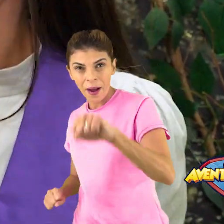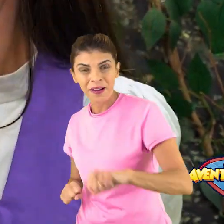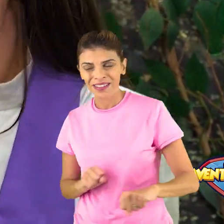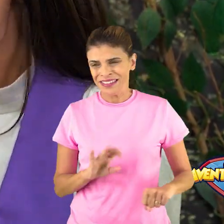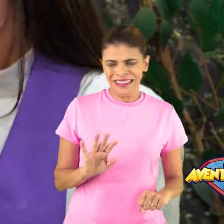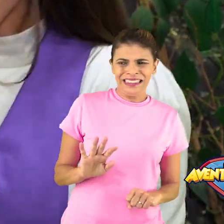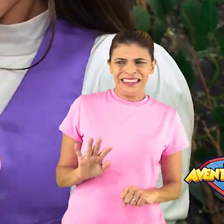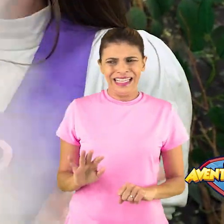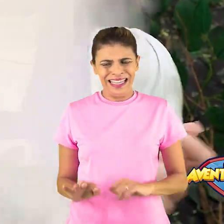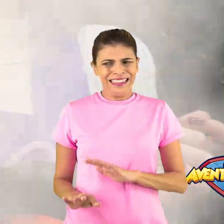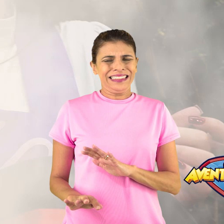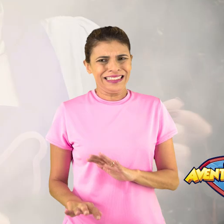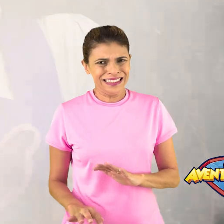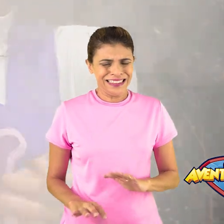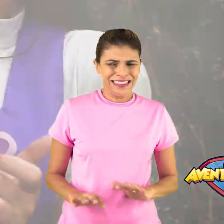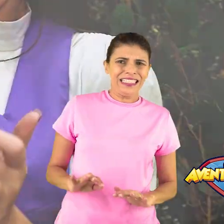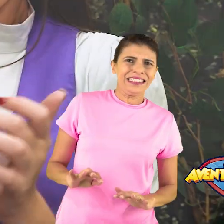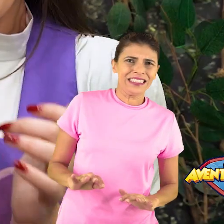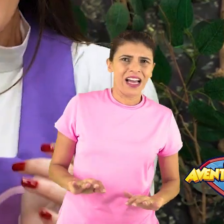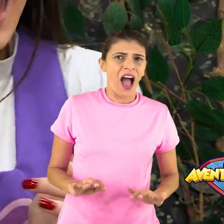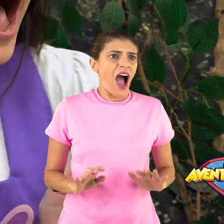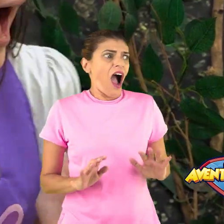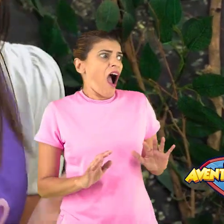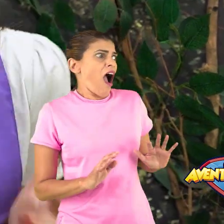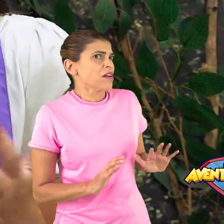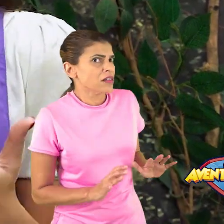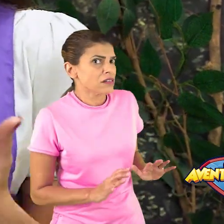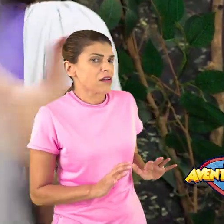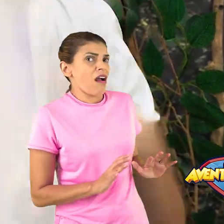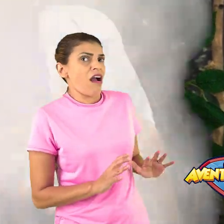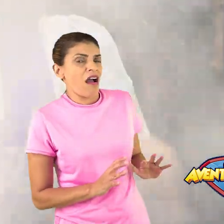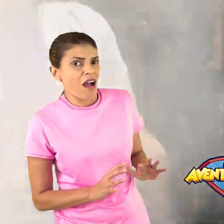Vai, Manu! Vai, Manu!